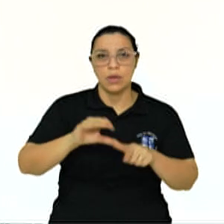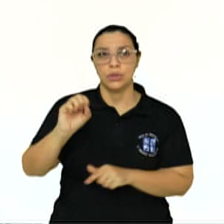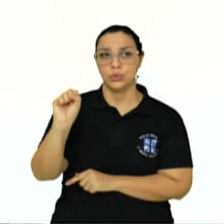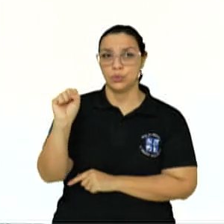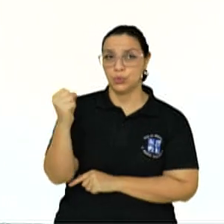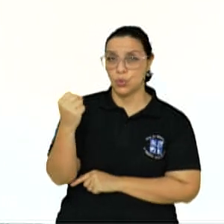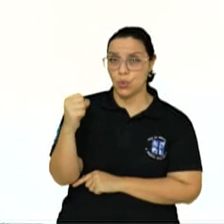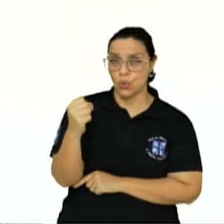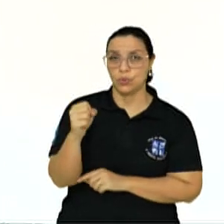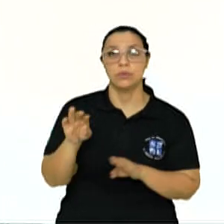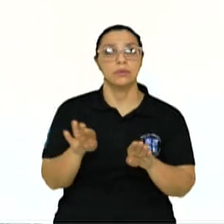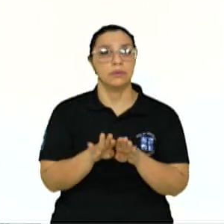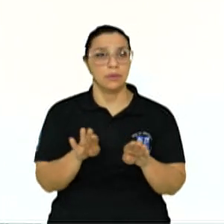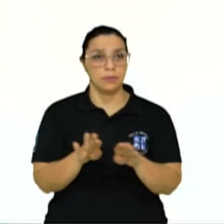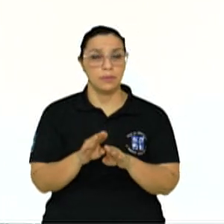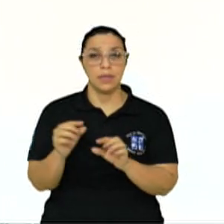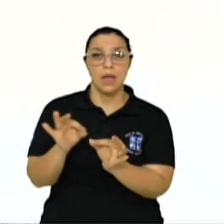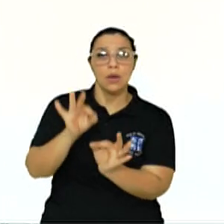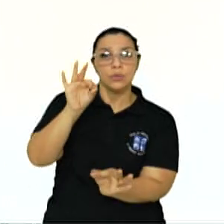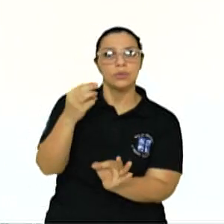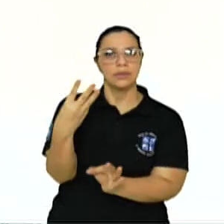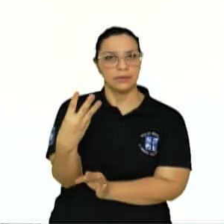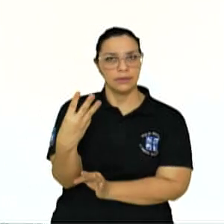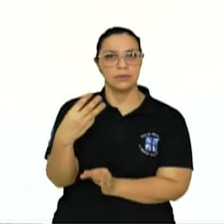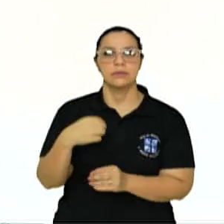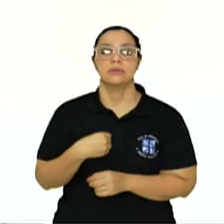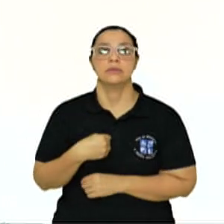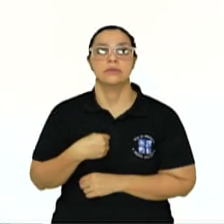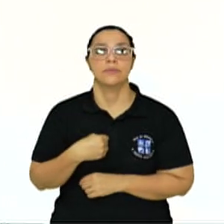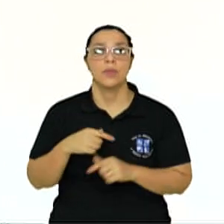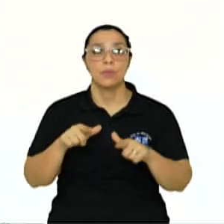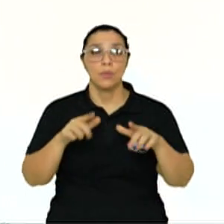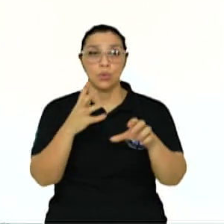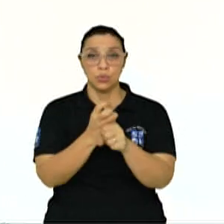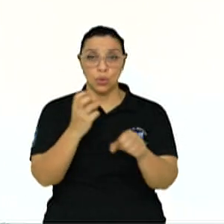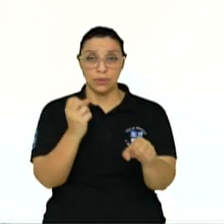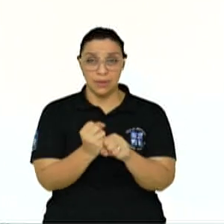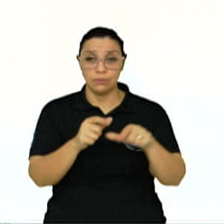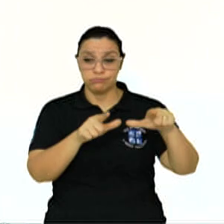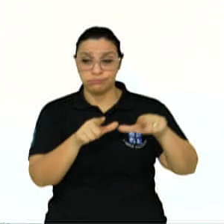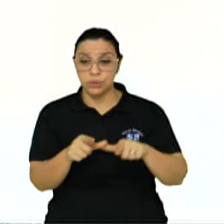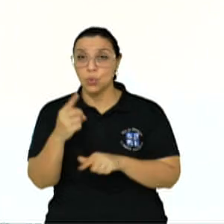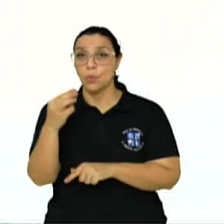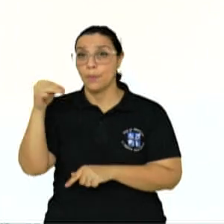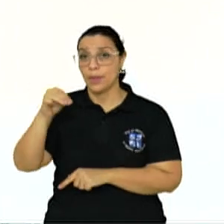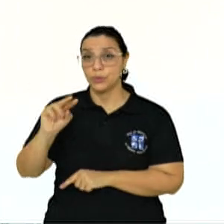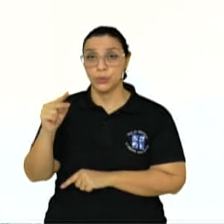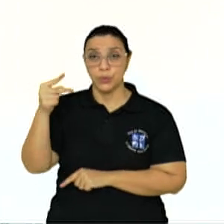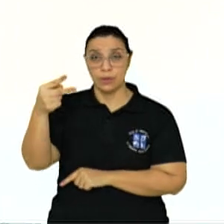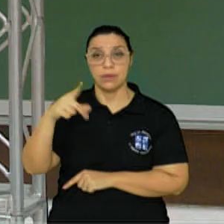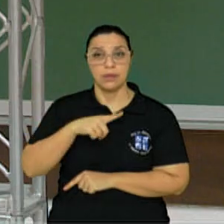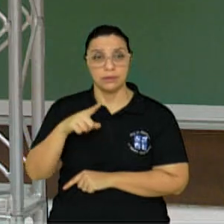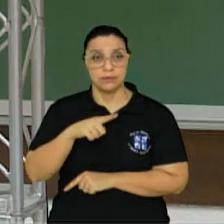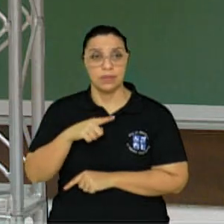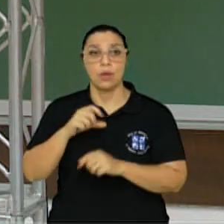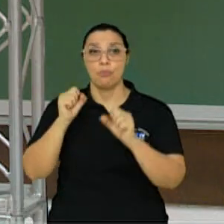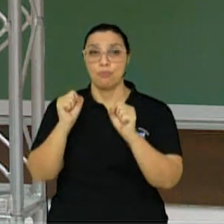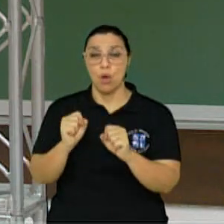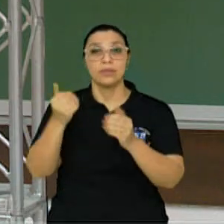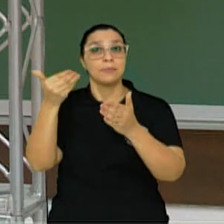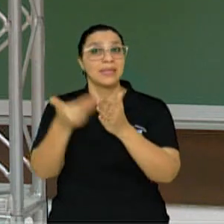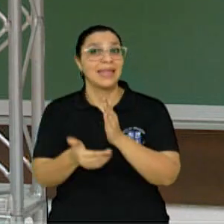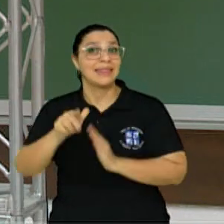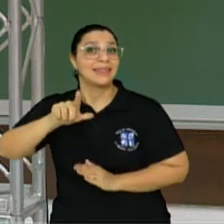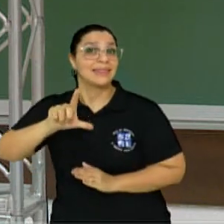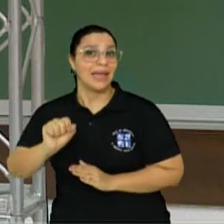A altura da pirâmide é 3. Um lote de telhas cobre 1 metro quadrado. E pode haver